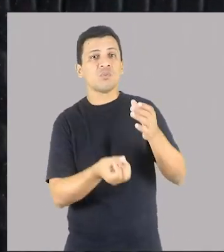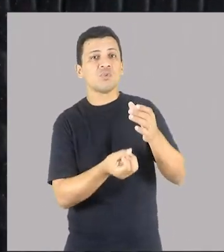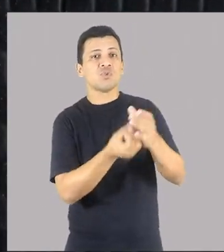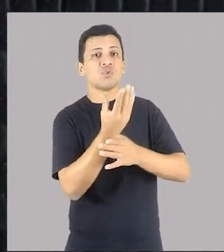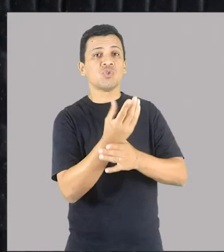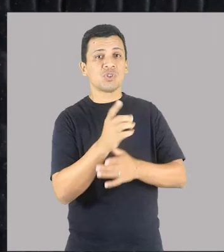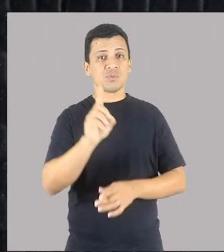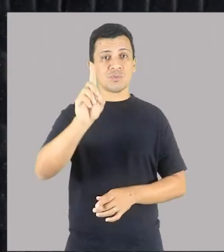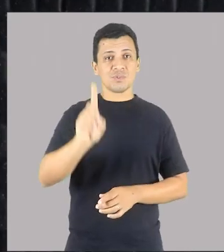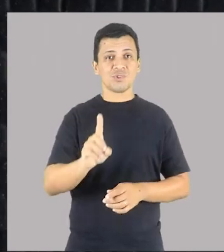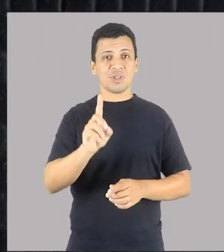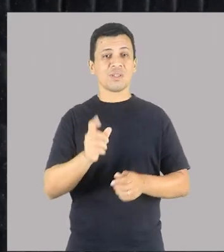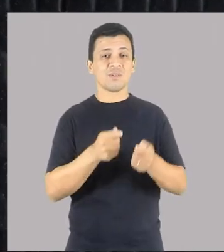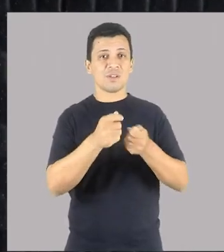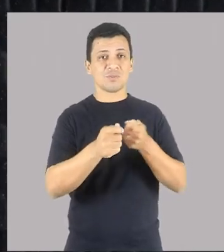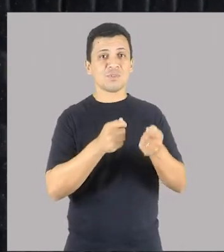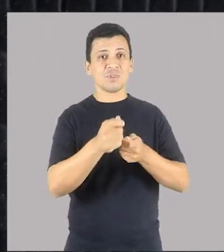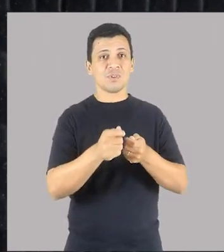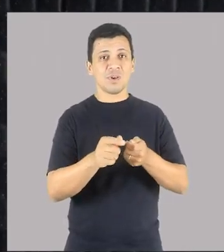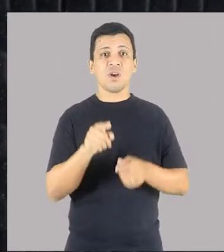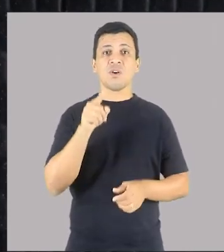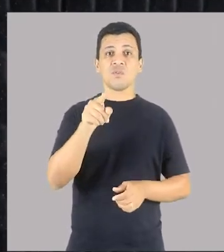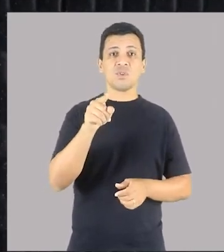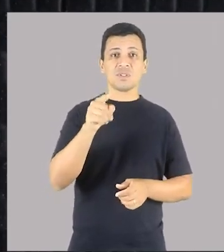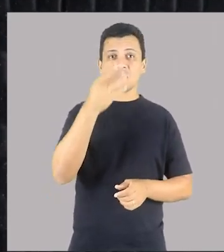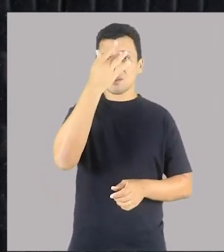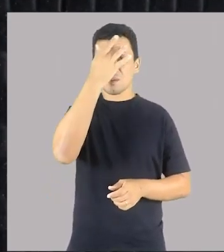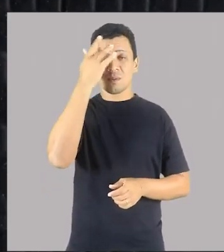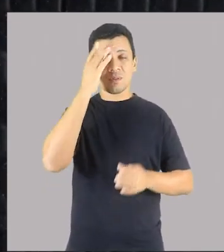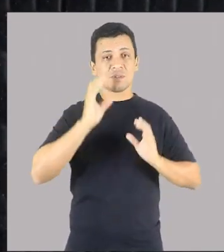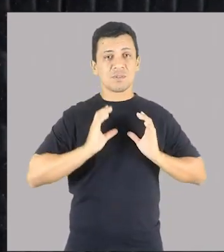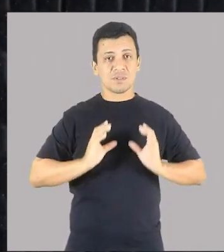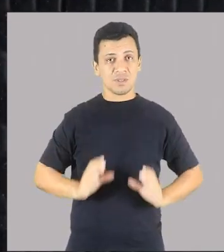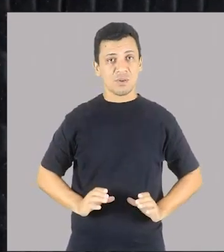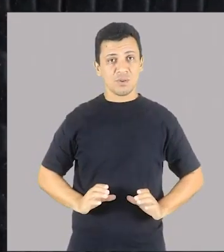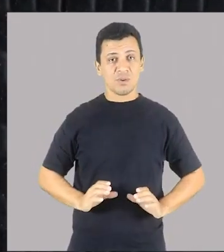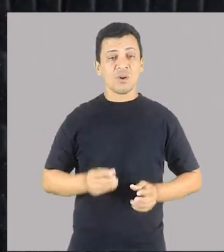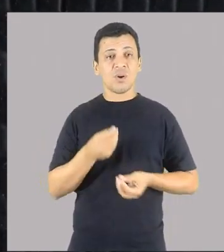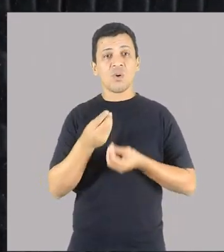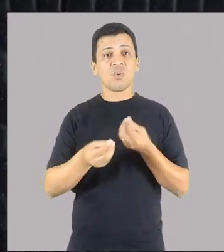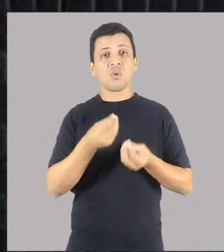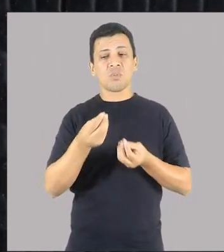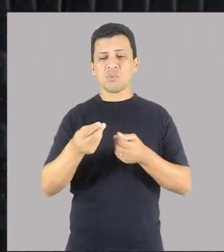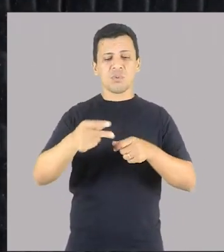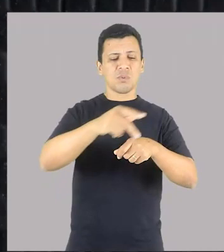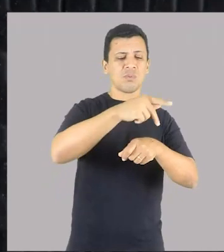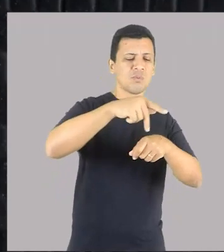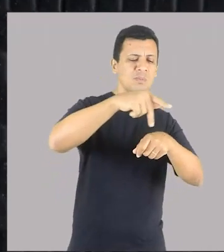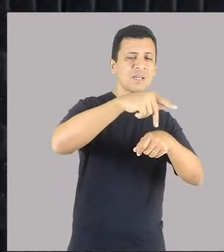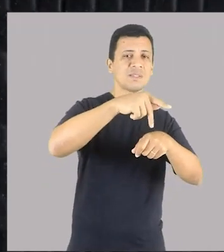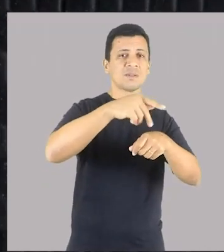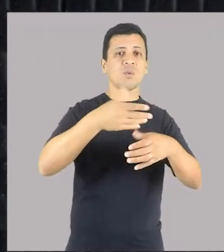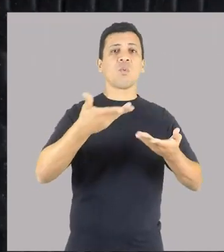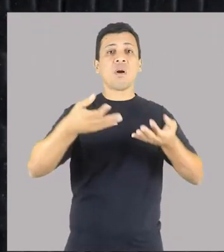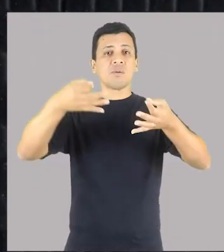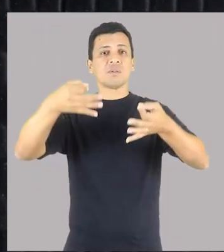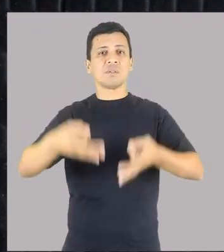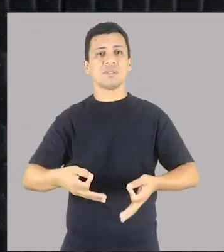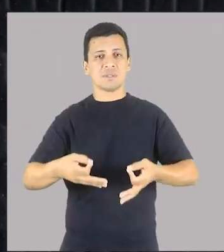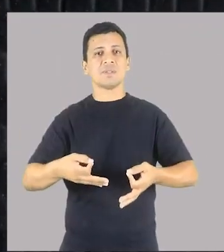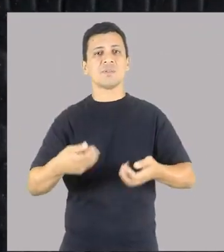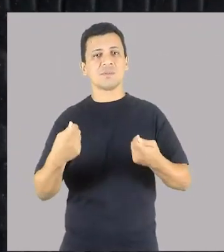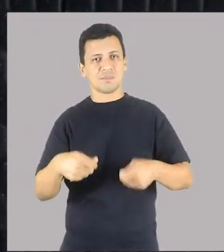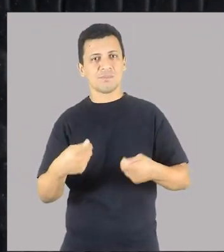direito administrativo, onde você, cidadão, onde o Estado pode buscar quais são as determinações que ele deve